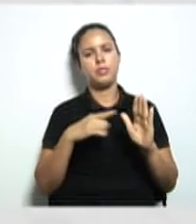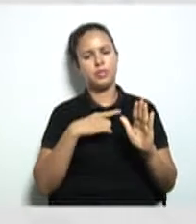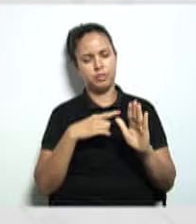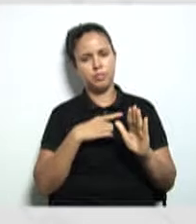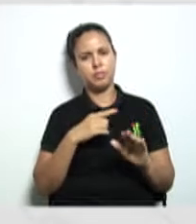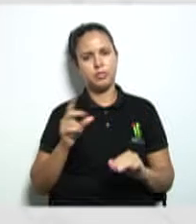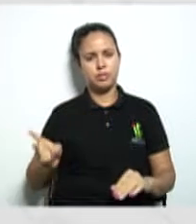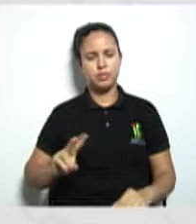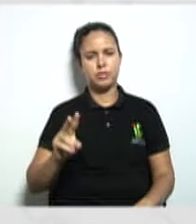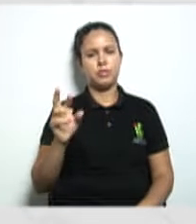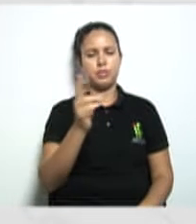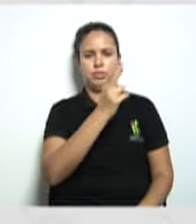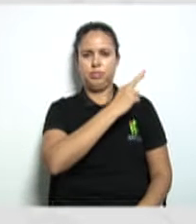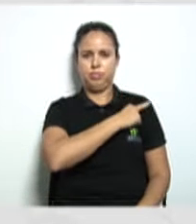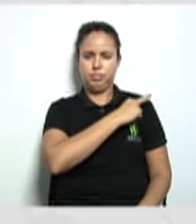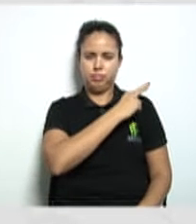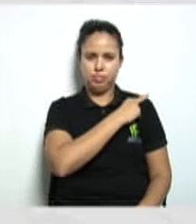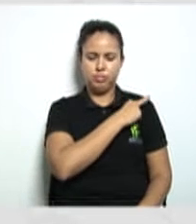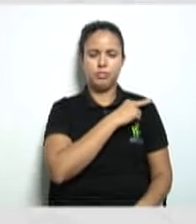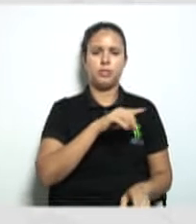responsabilidade e da